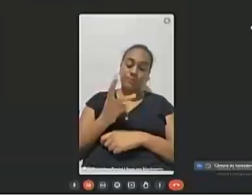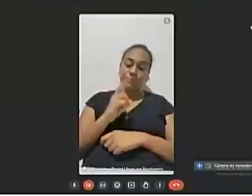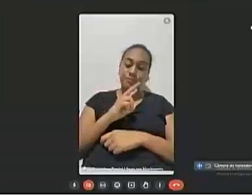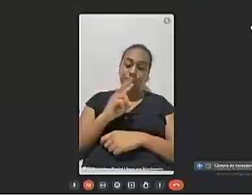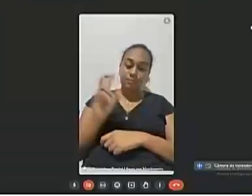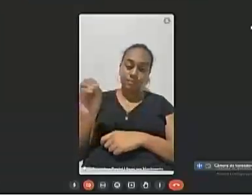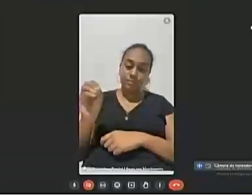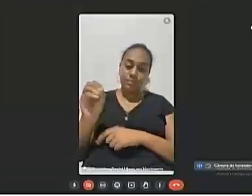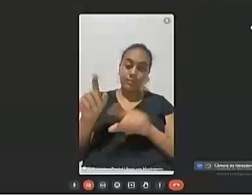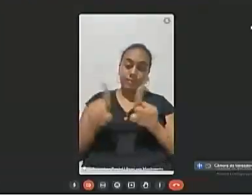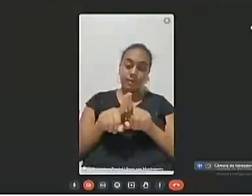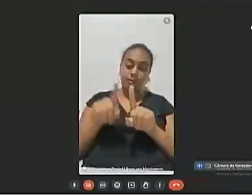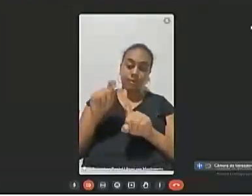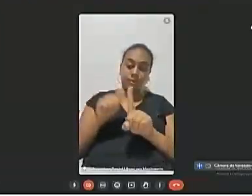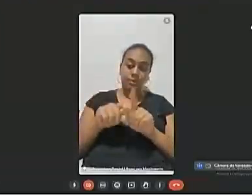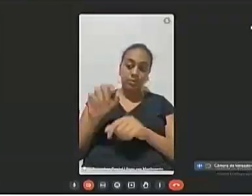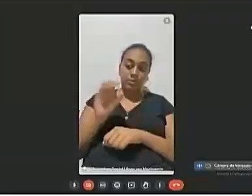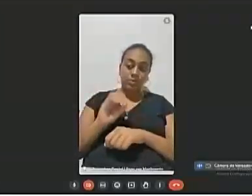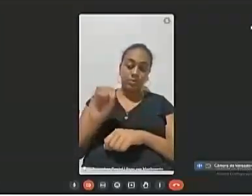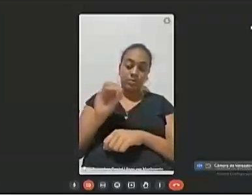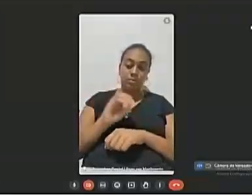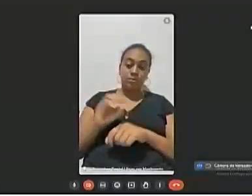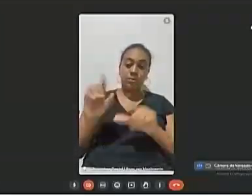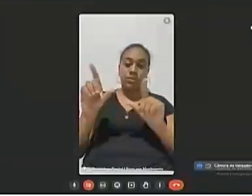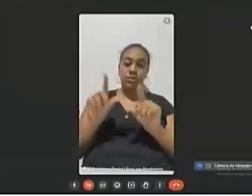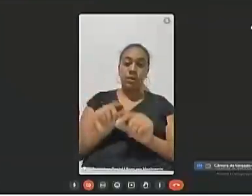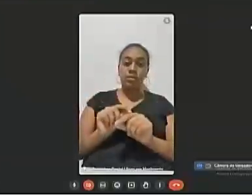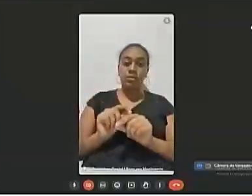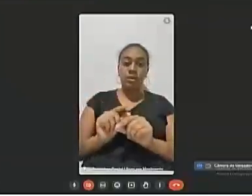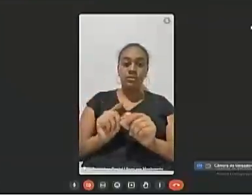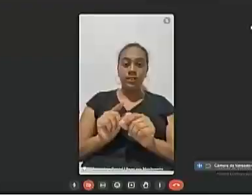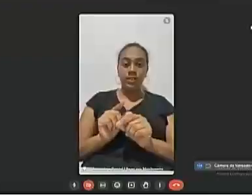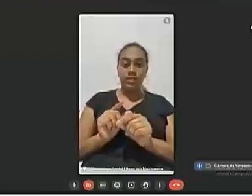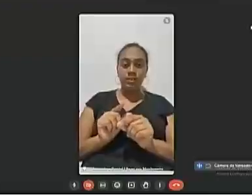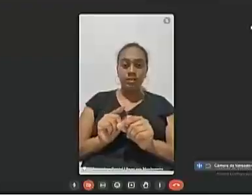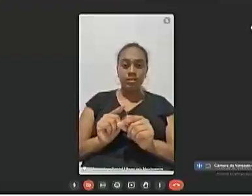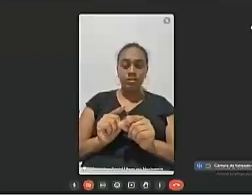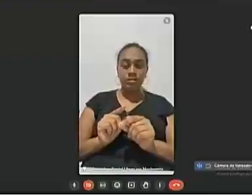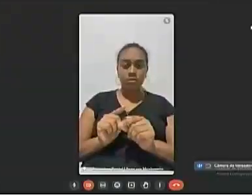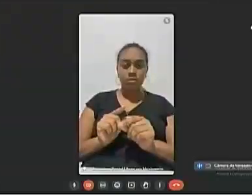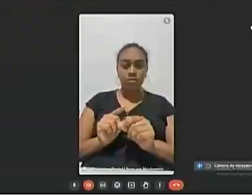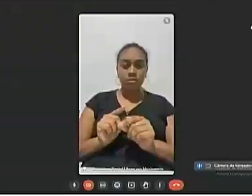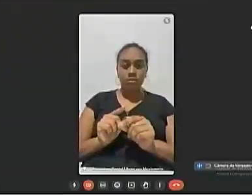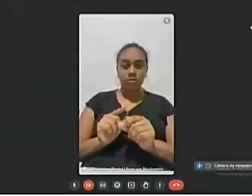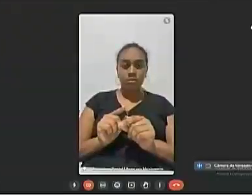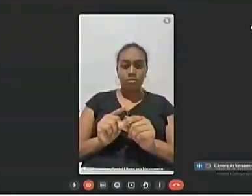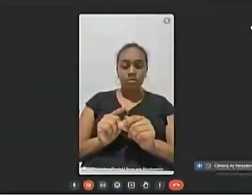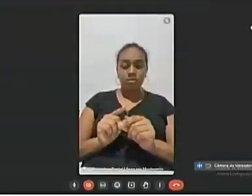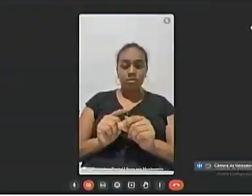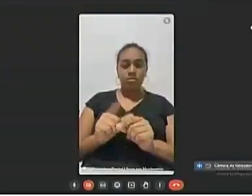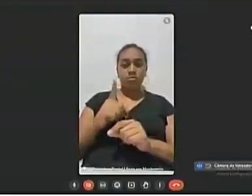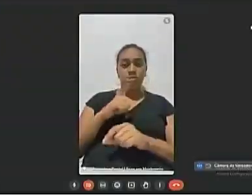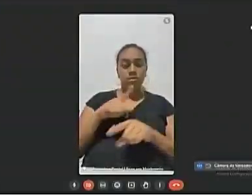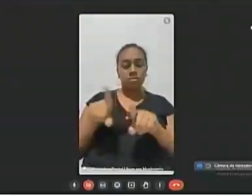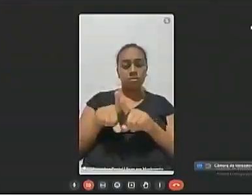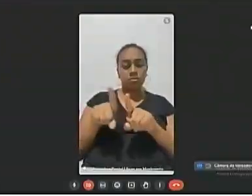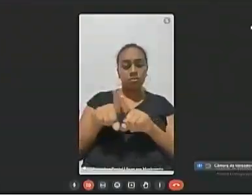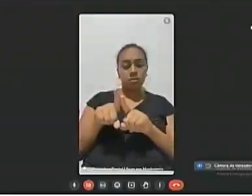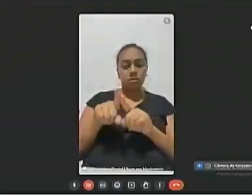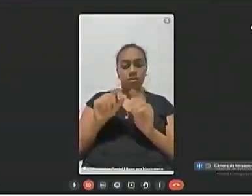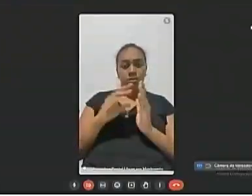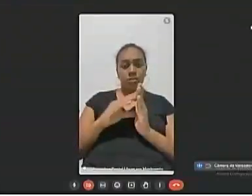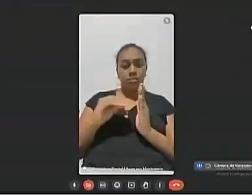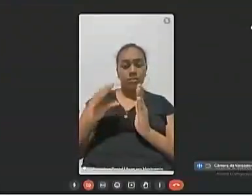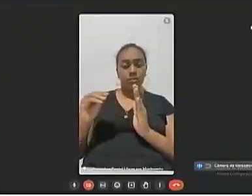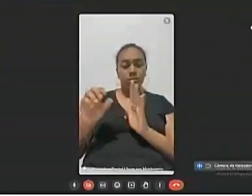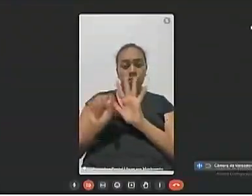de outubro desse ano, rebaixaria 55. E a curva da Ressaca? A curva da Ressaca nós simulamos também.